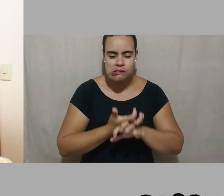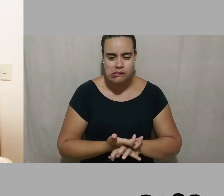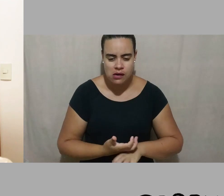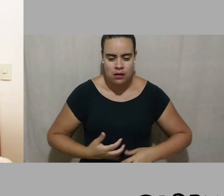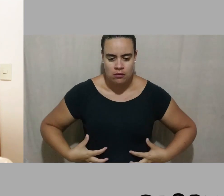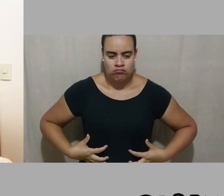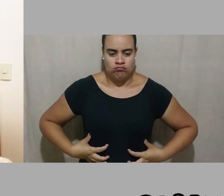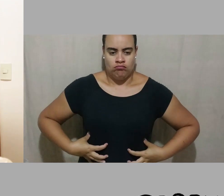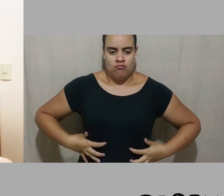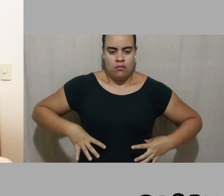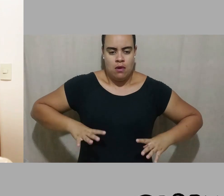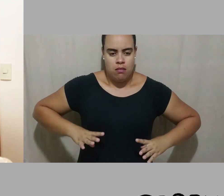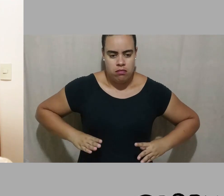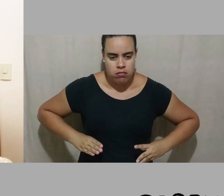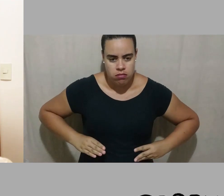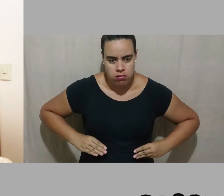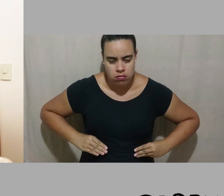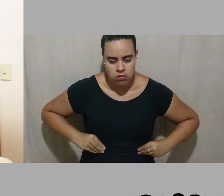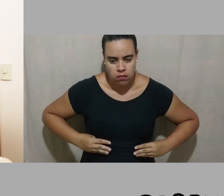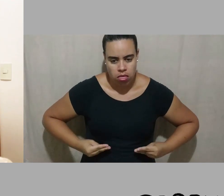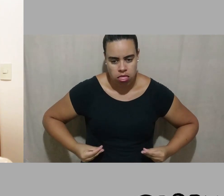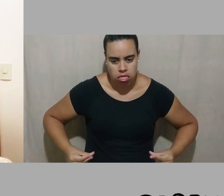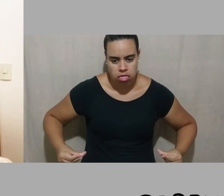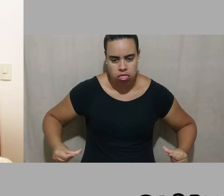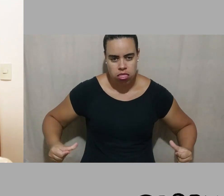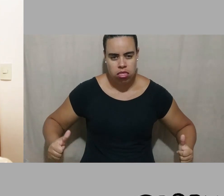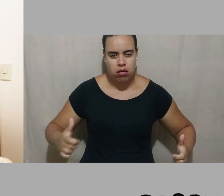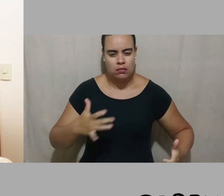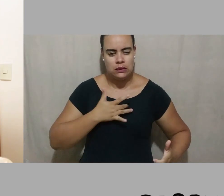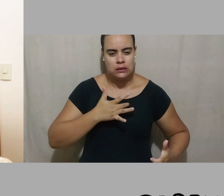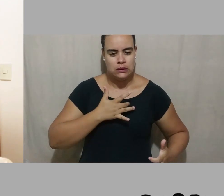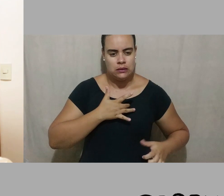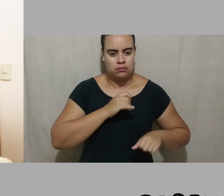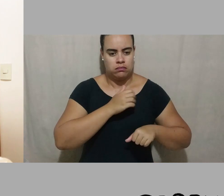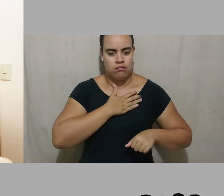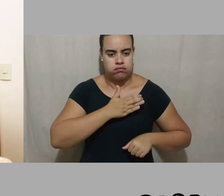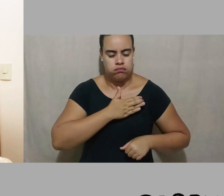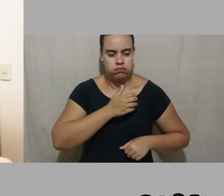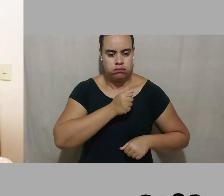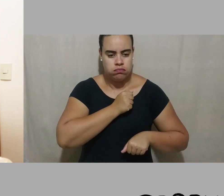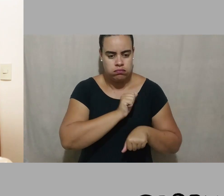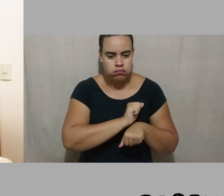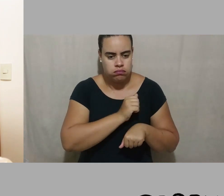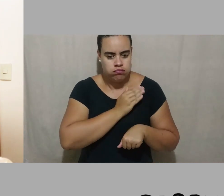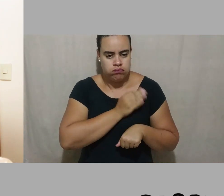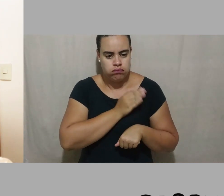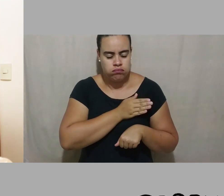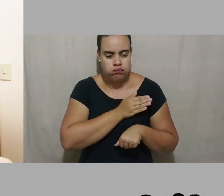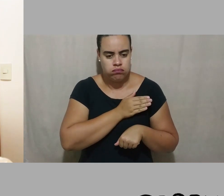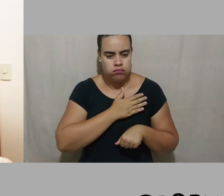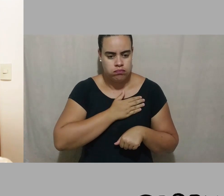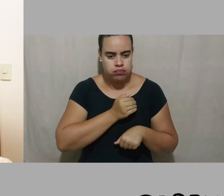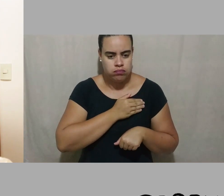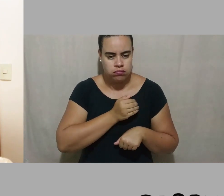traqueia secaram. Os pulmões esvaziaram. Foi assim que meu coração parou de bater. Foi assim que meu sangue deixou de